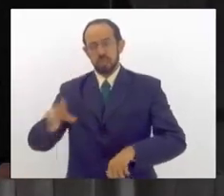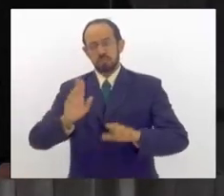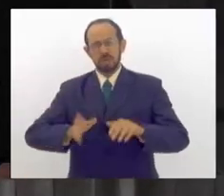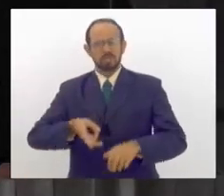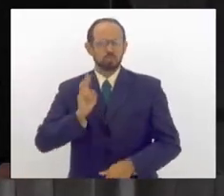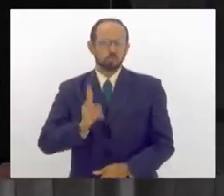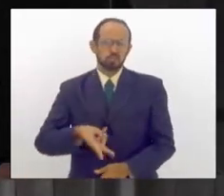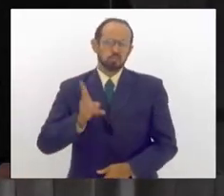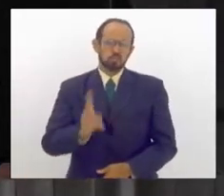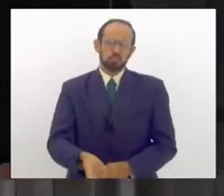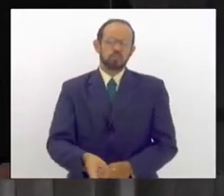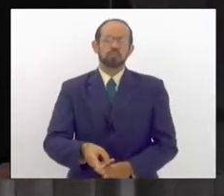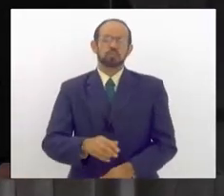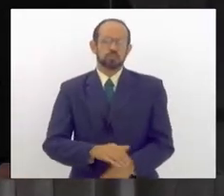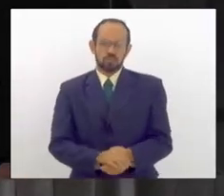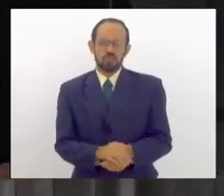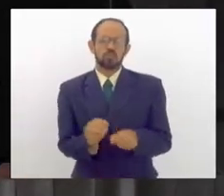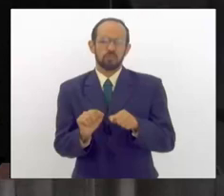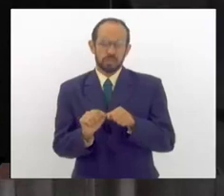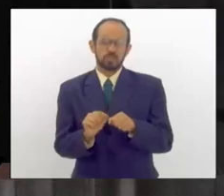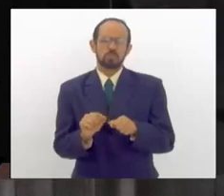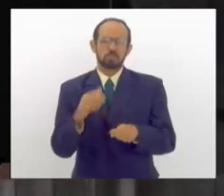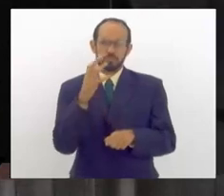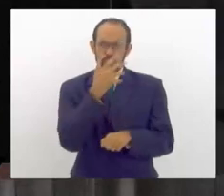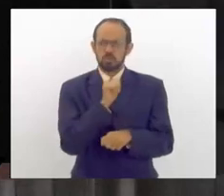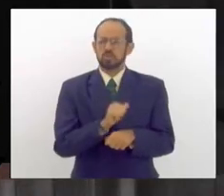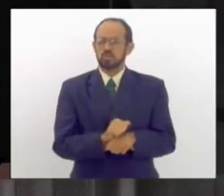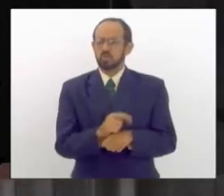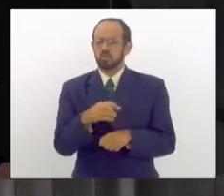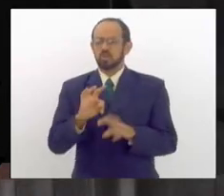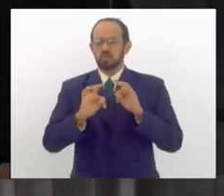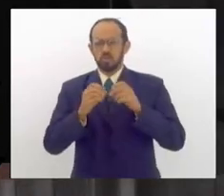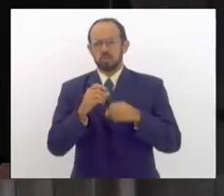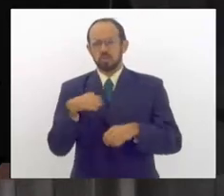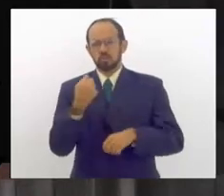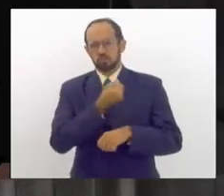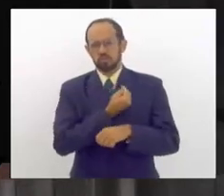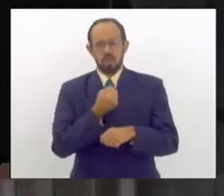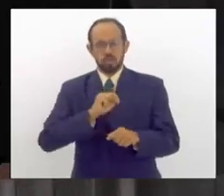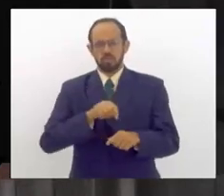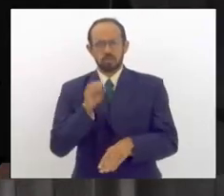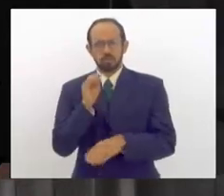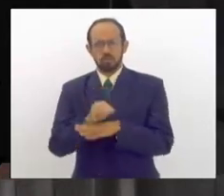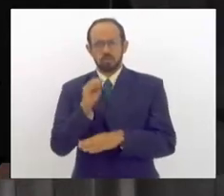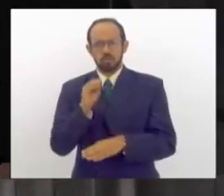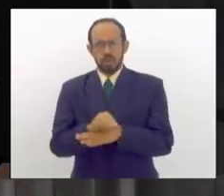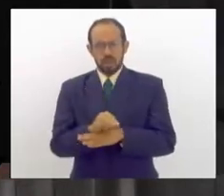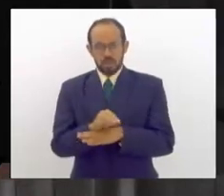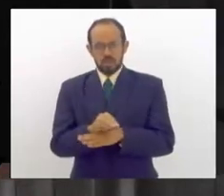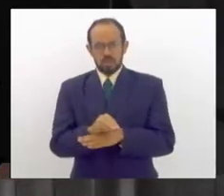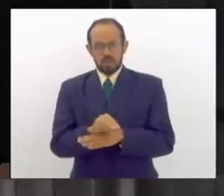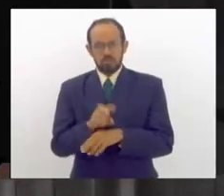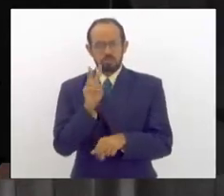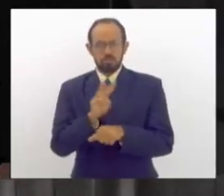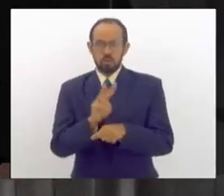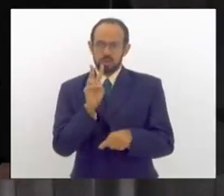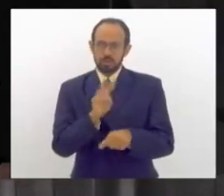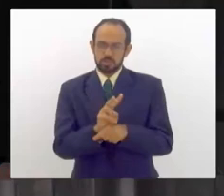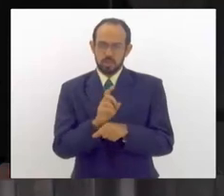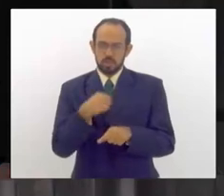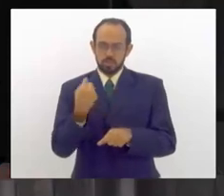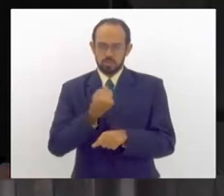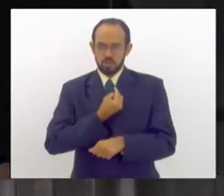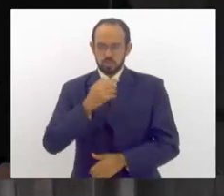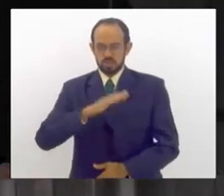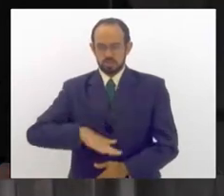permanente. Faça Bonito. Vamos fazer todos nós bonito. Vamos cuidar e proteger as nossas